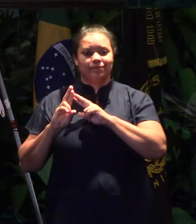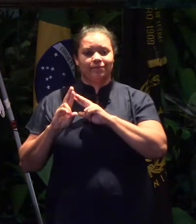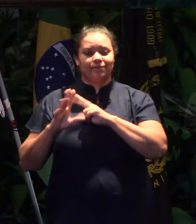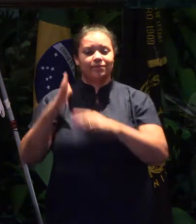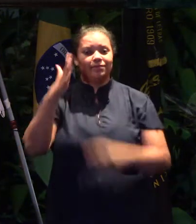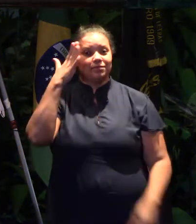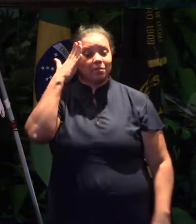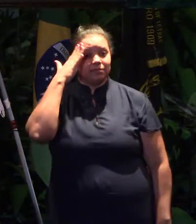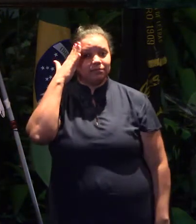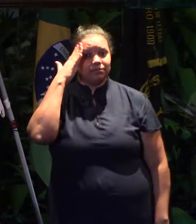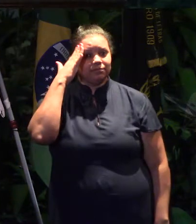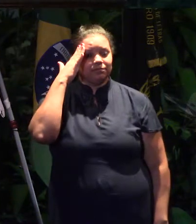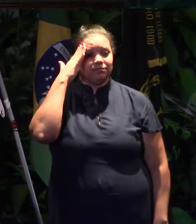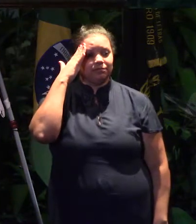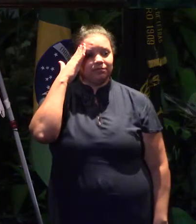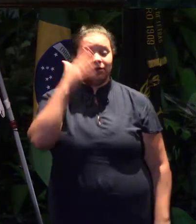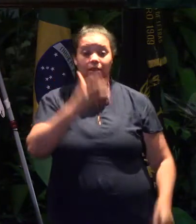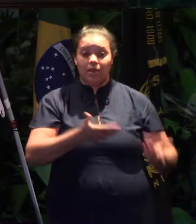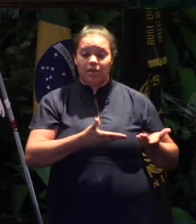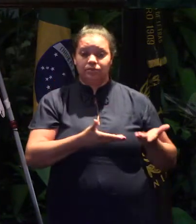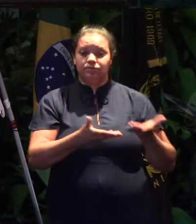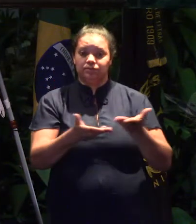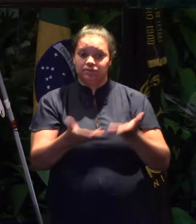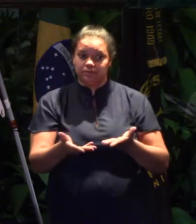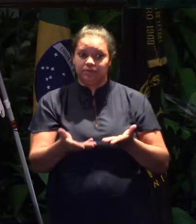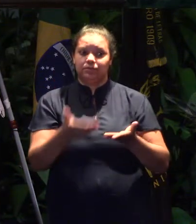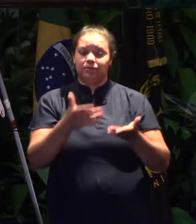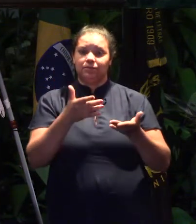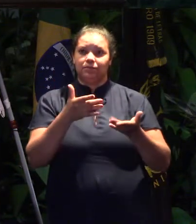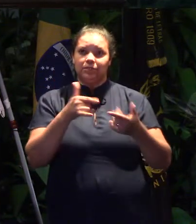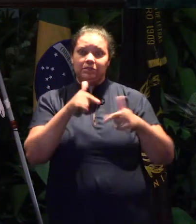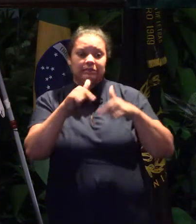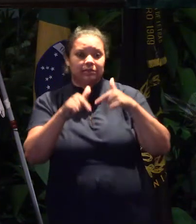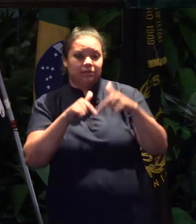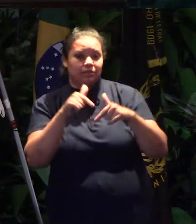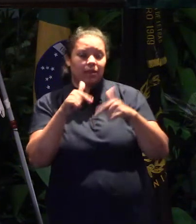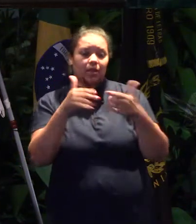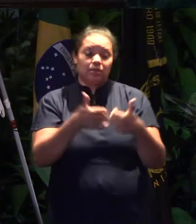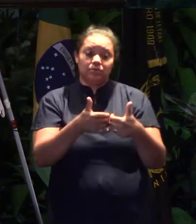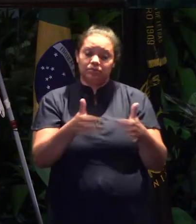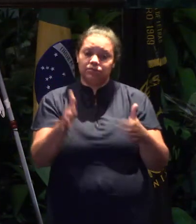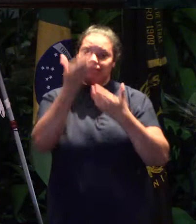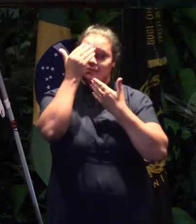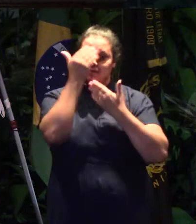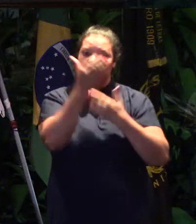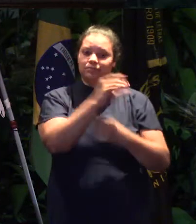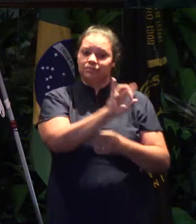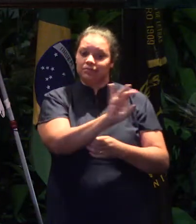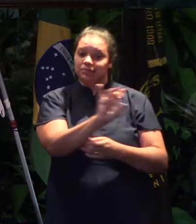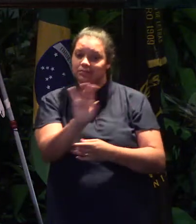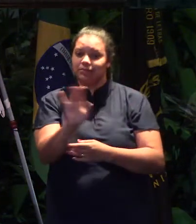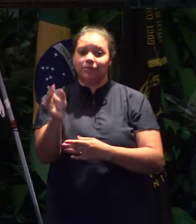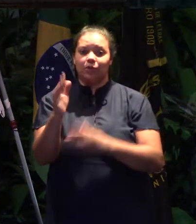sabendo que estou aí, né, estou apresentando esse meu trabalho de estreia. Enfim, agradeço a cada um de vocês por ter